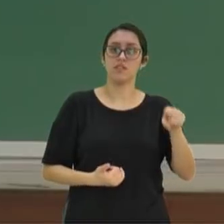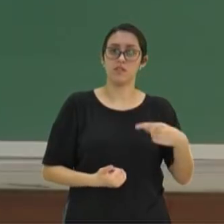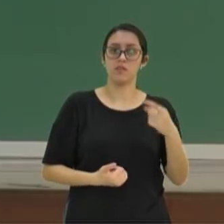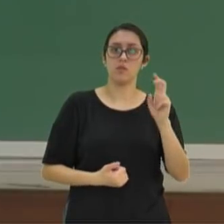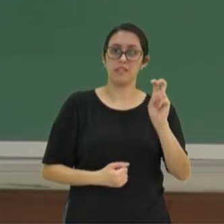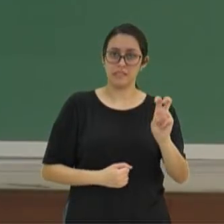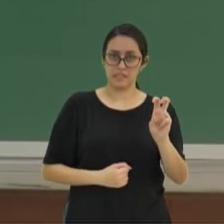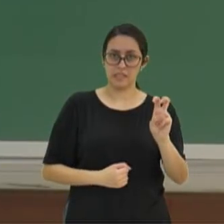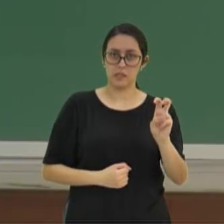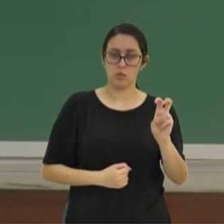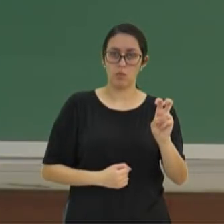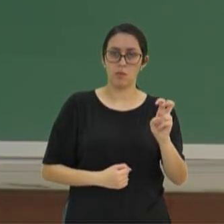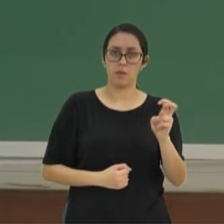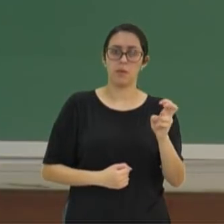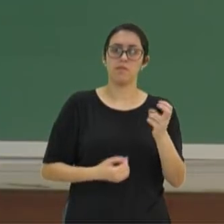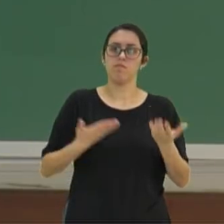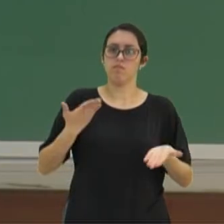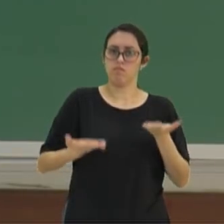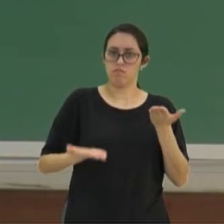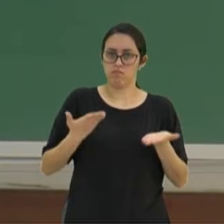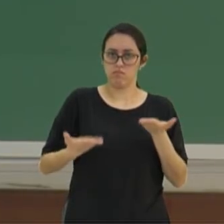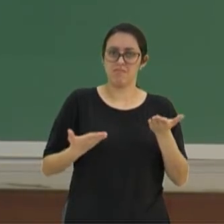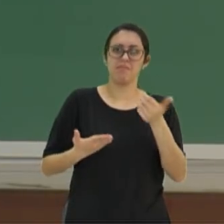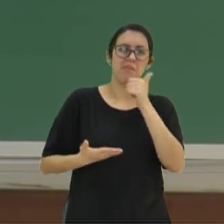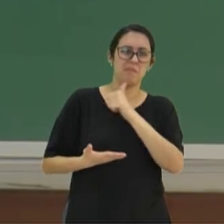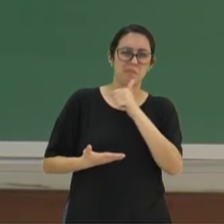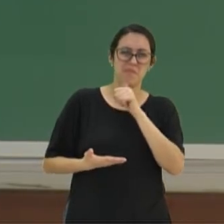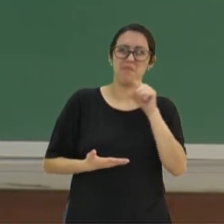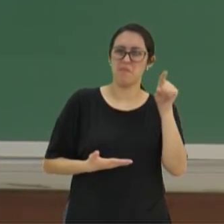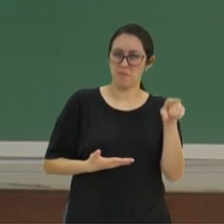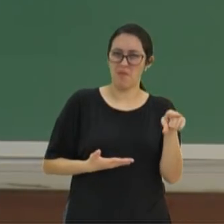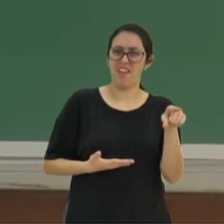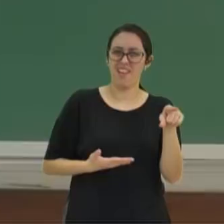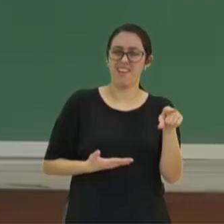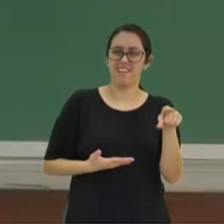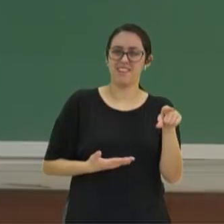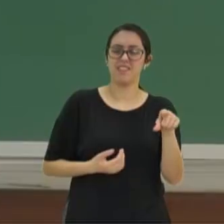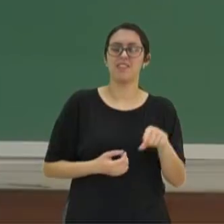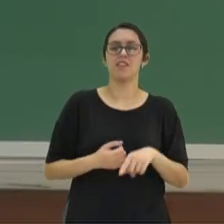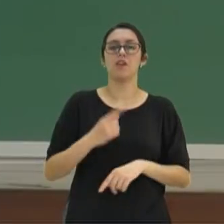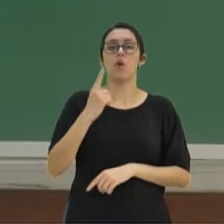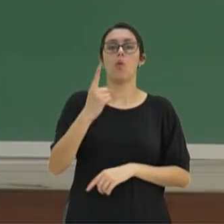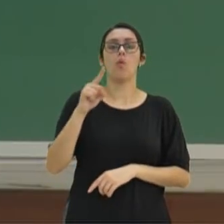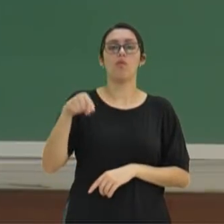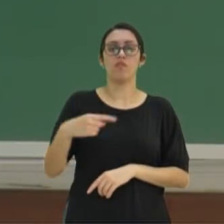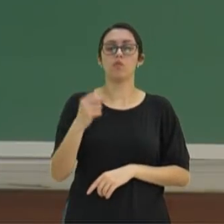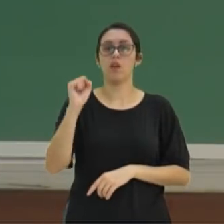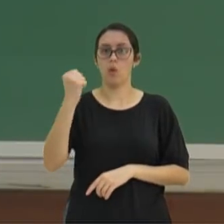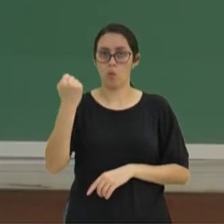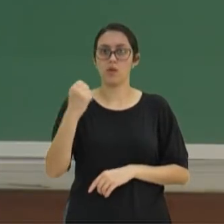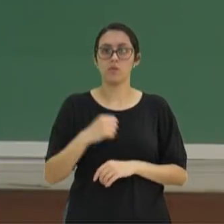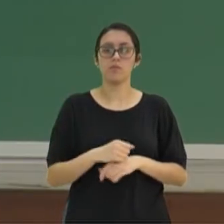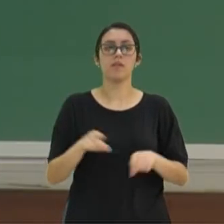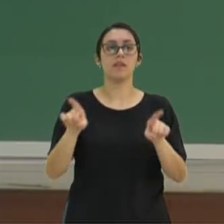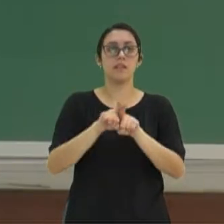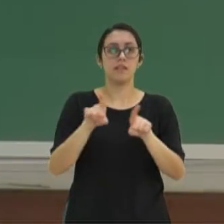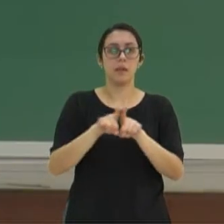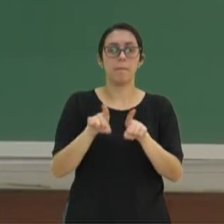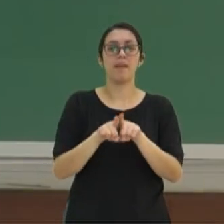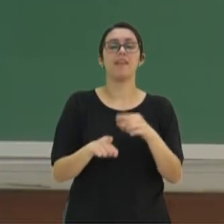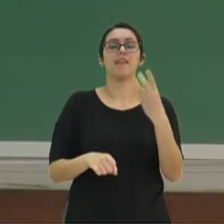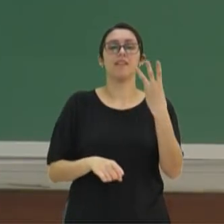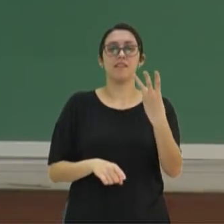preço, desculpa, é a massa que a Camila comprou de laranja, 1,8 kg. Assim como 3,50